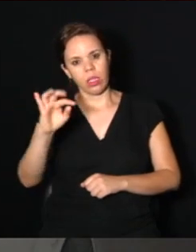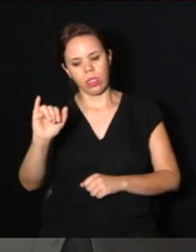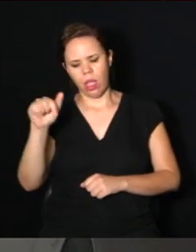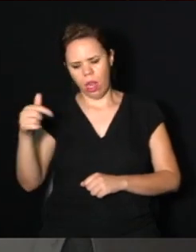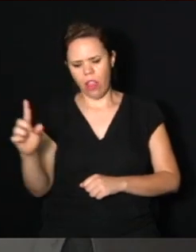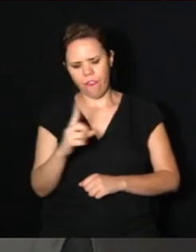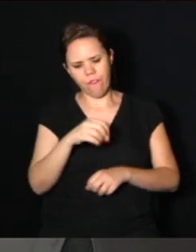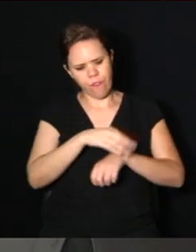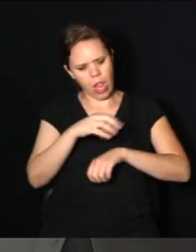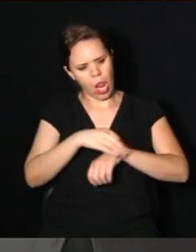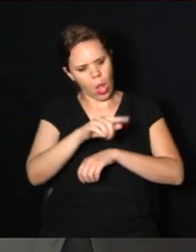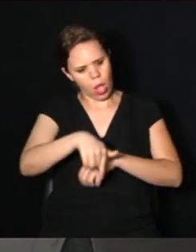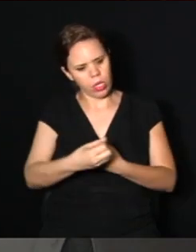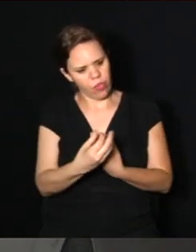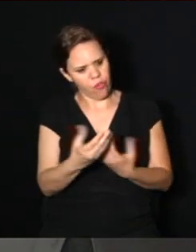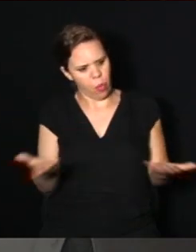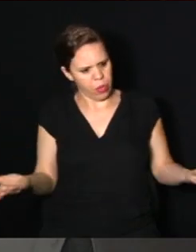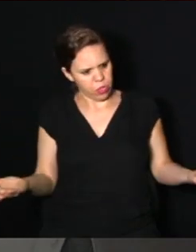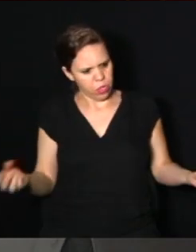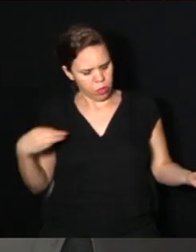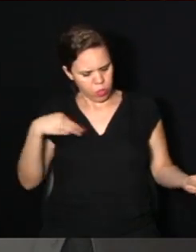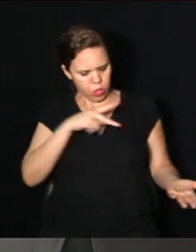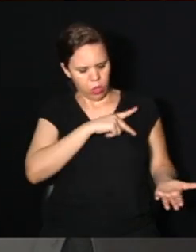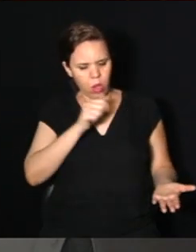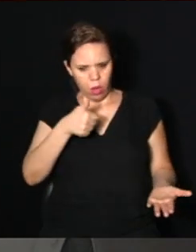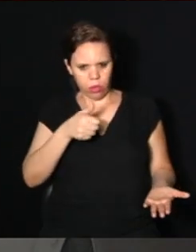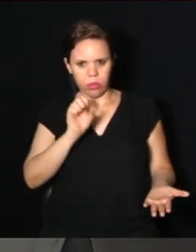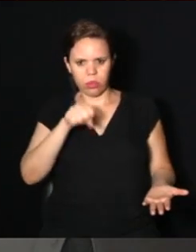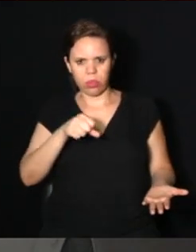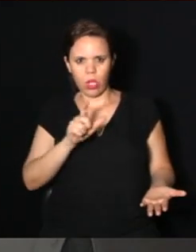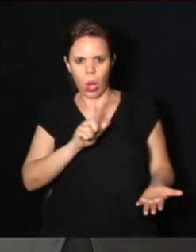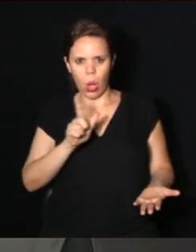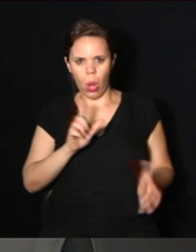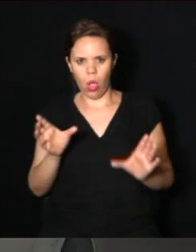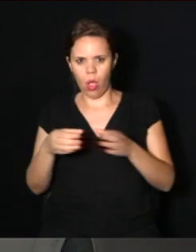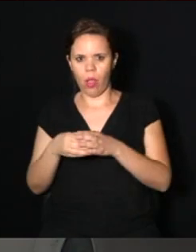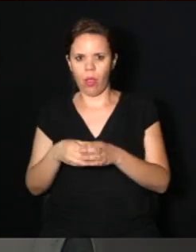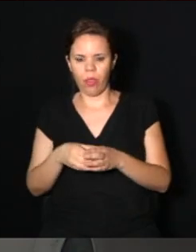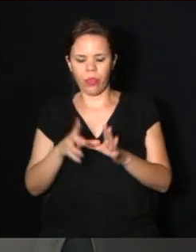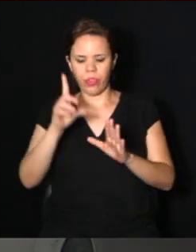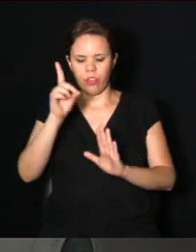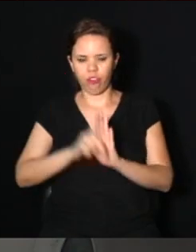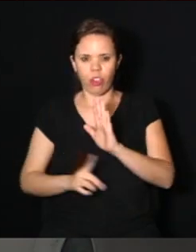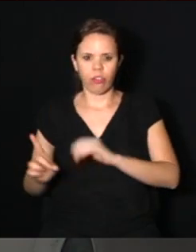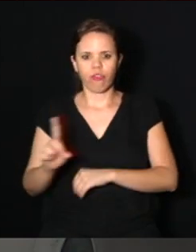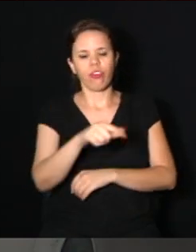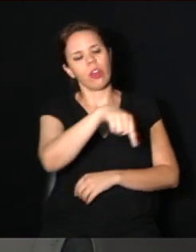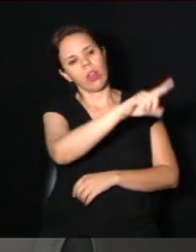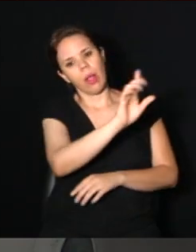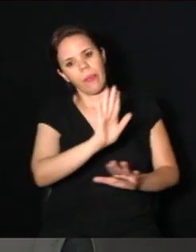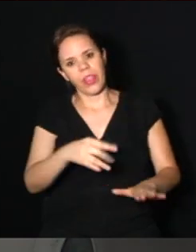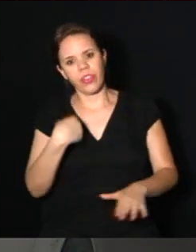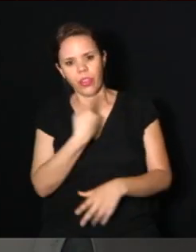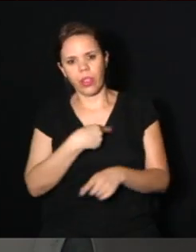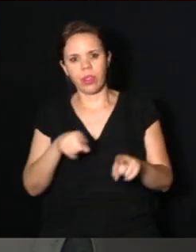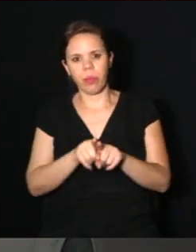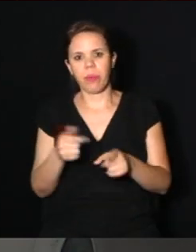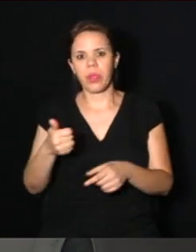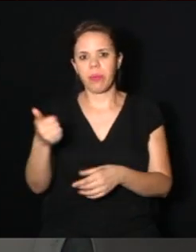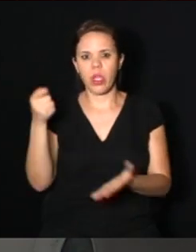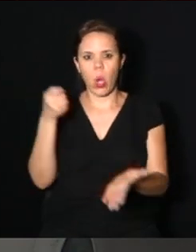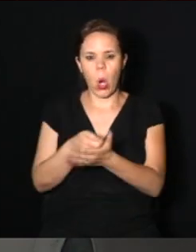aqui. Então, o Ministério Público, tudo bem, a comissão tem todo esse direito, mas eu acho que nós deveríamos cobrar